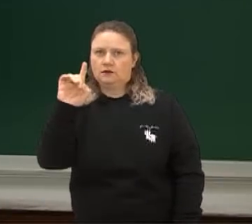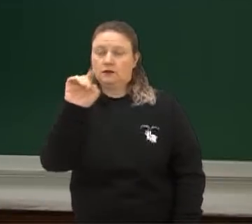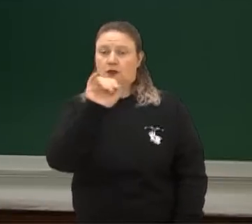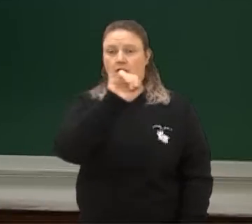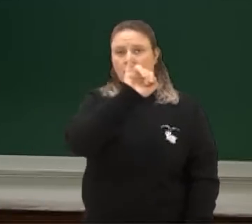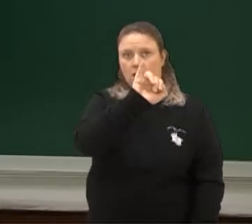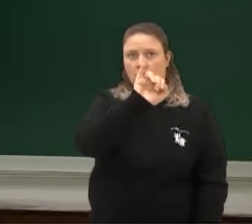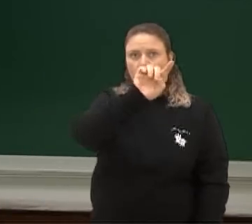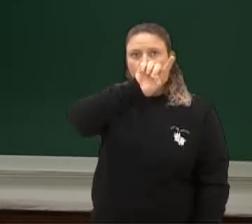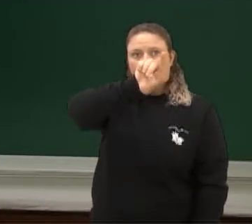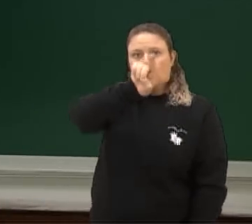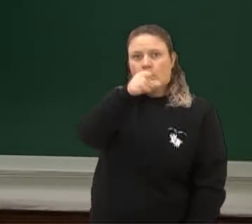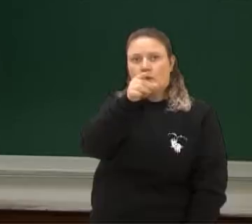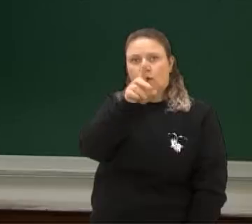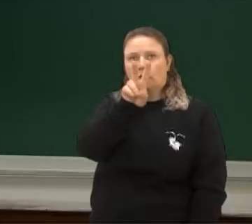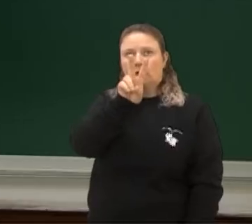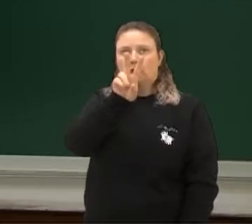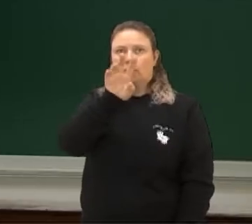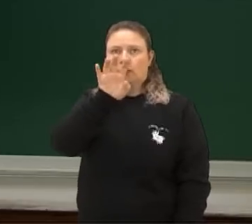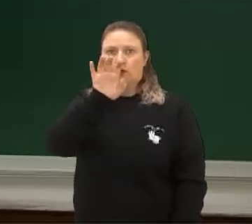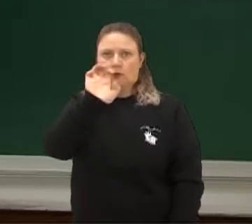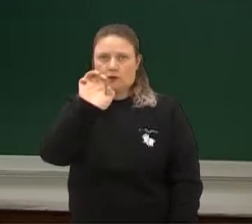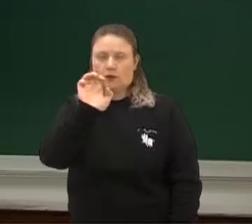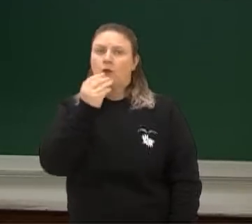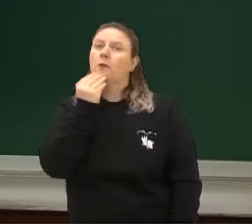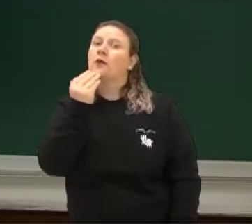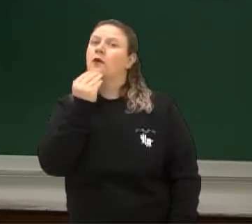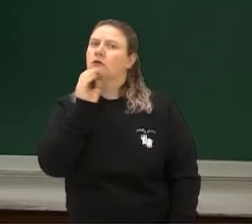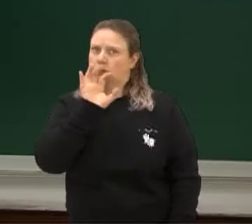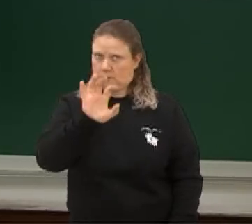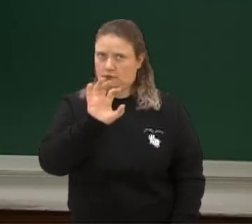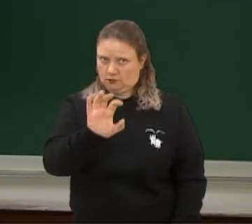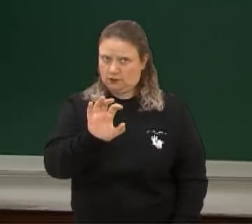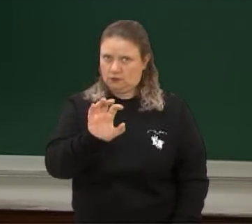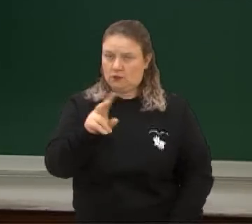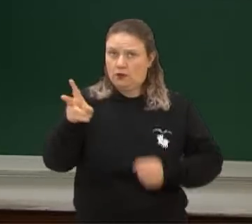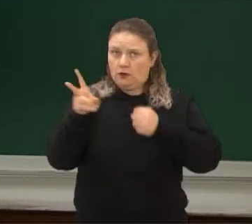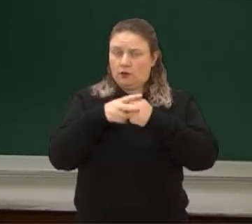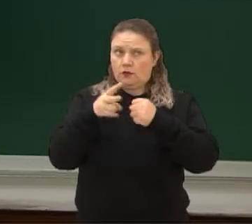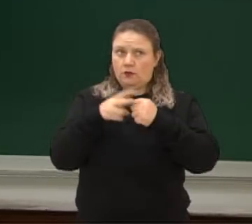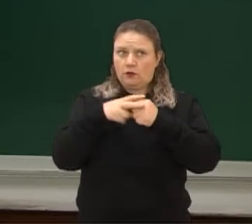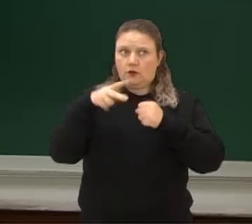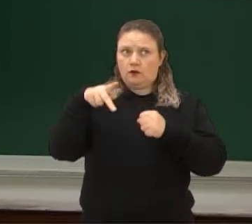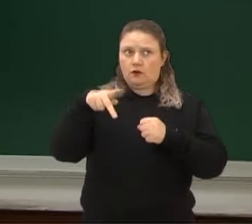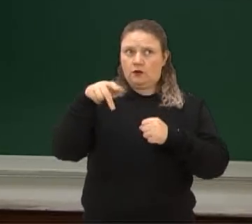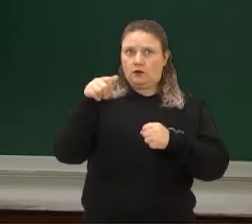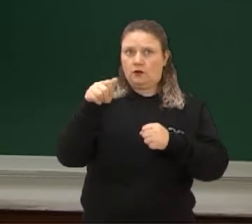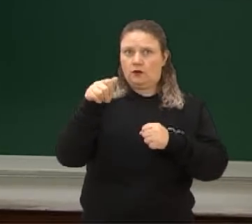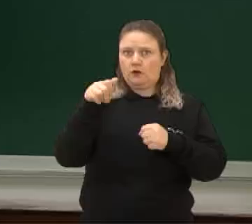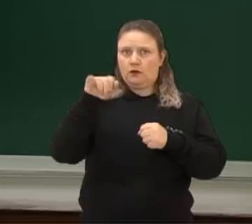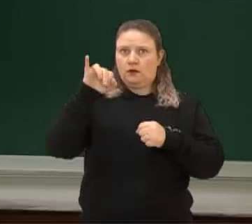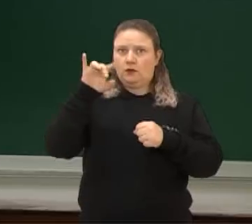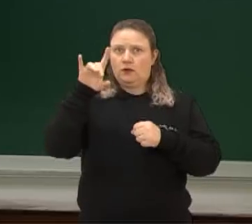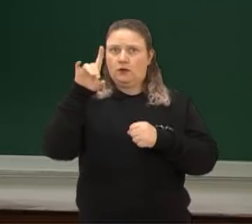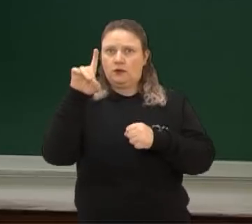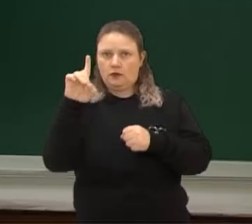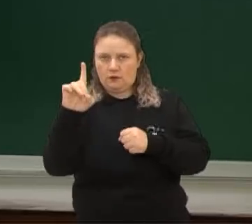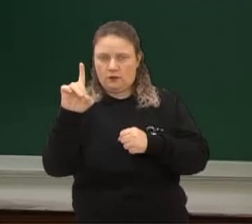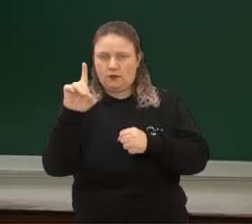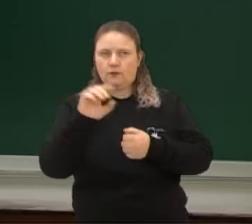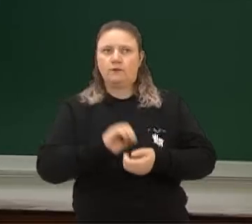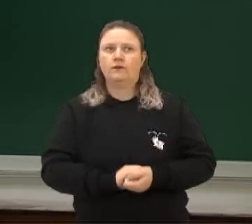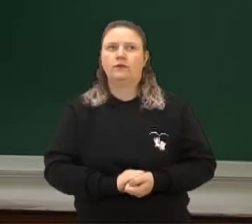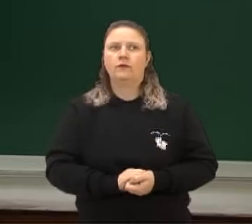uso have, usei a forma abreviada, como eu pedi para vocês fazerem, e o verbo pay no particípio passado, paid. Então, está dizendo